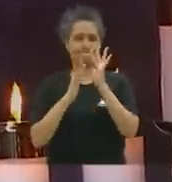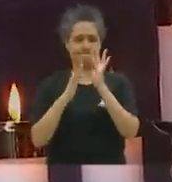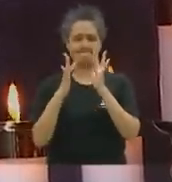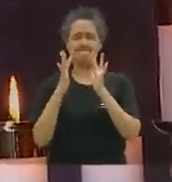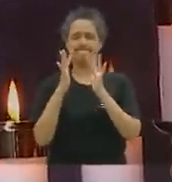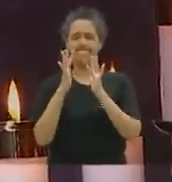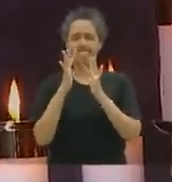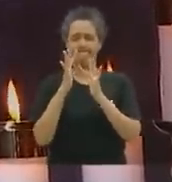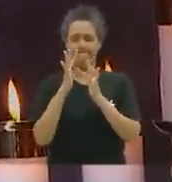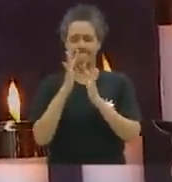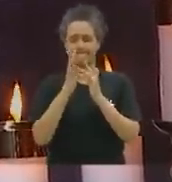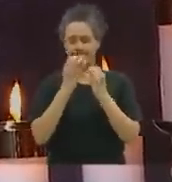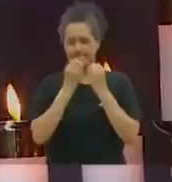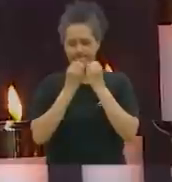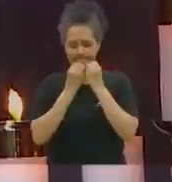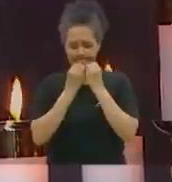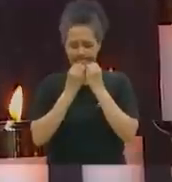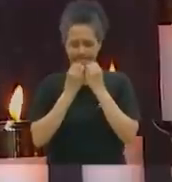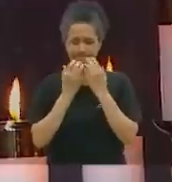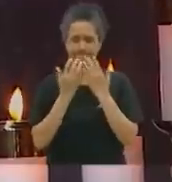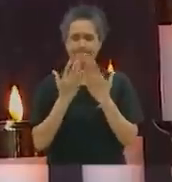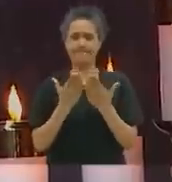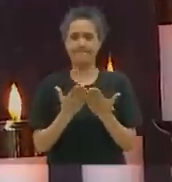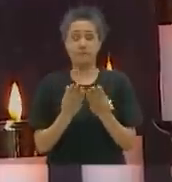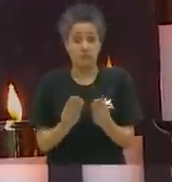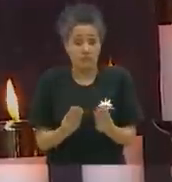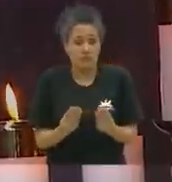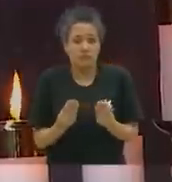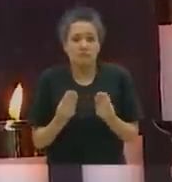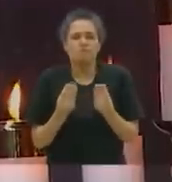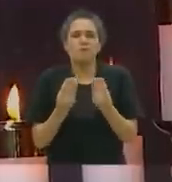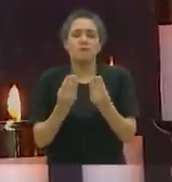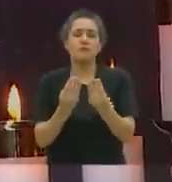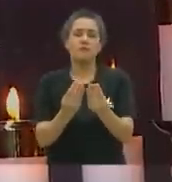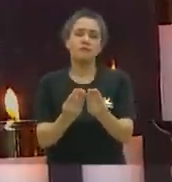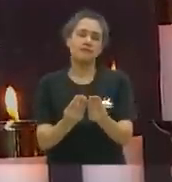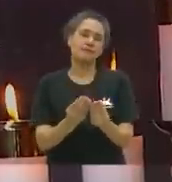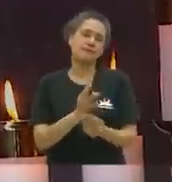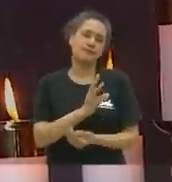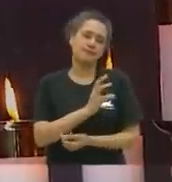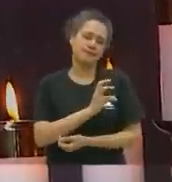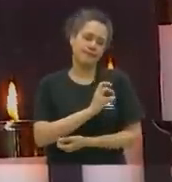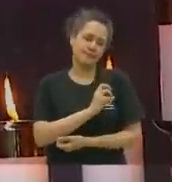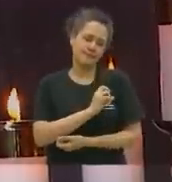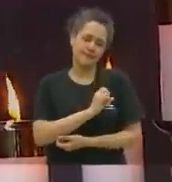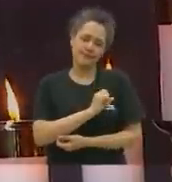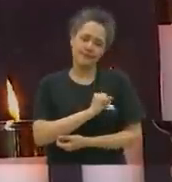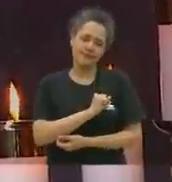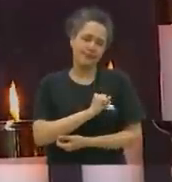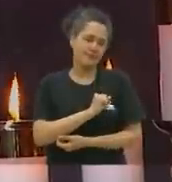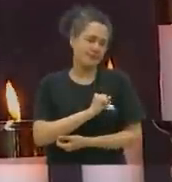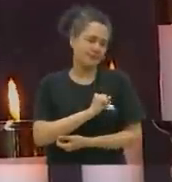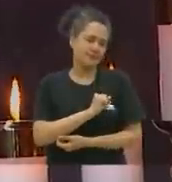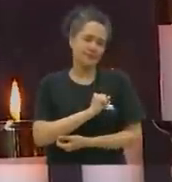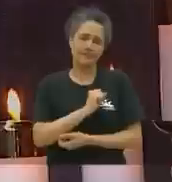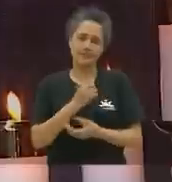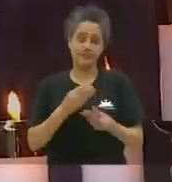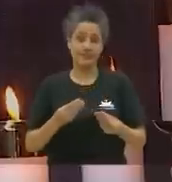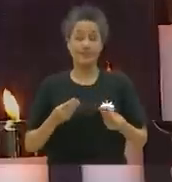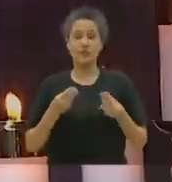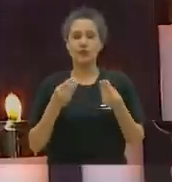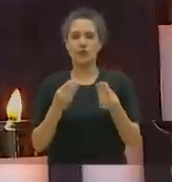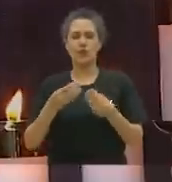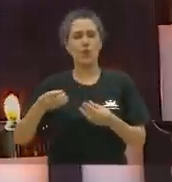É generosidade, é doação, é amor. Eu vos dou um